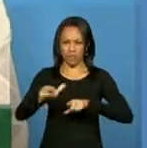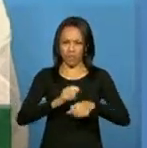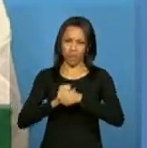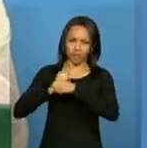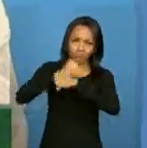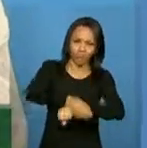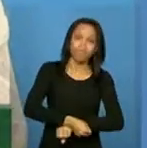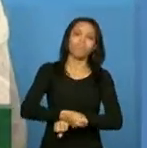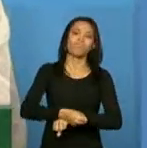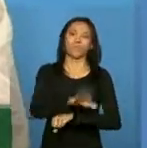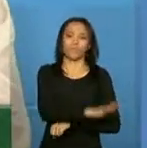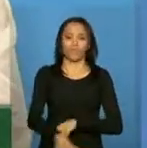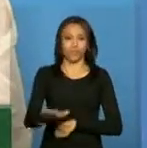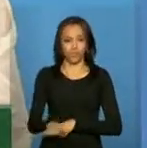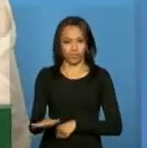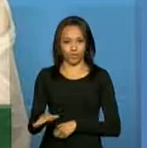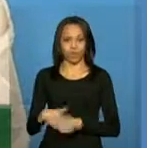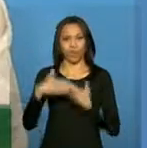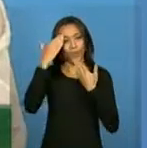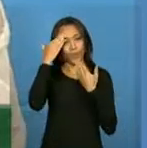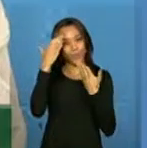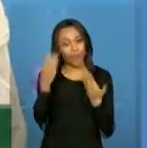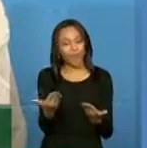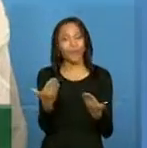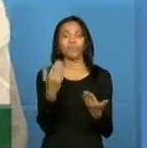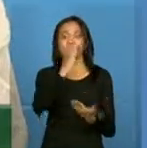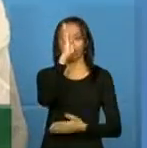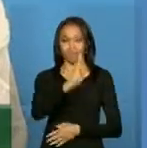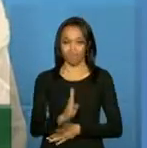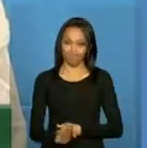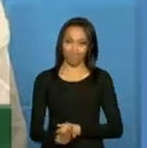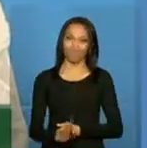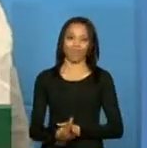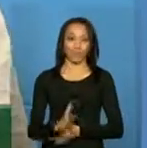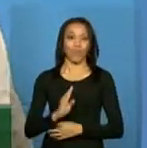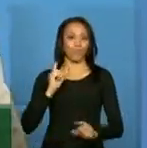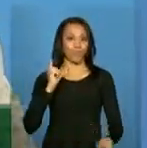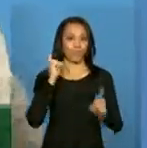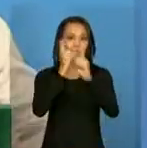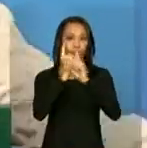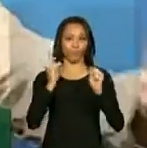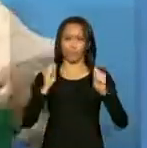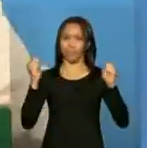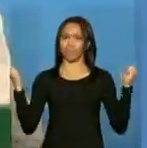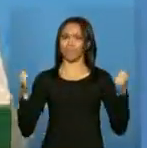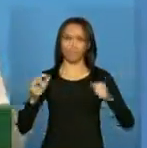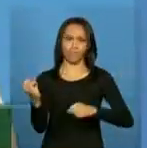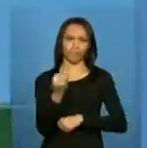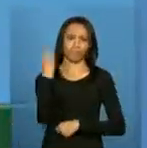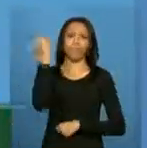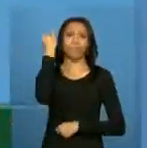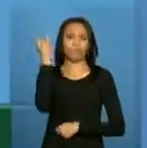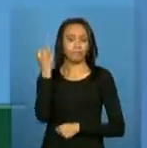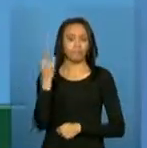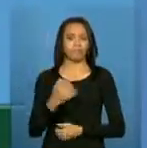aqui. Thanks, Brazil, obrigado, Brasil, por esse evento histórico. Nos últimos três